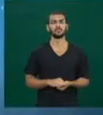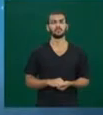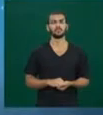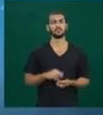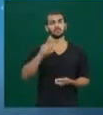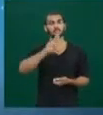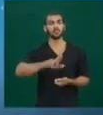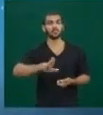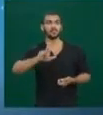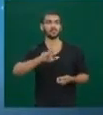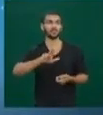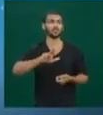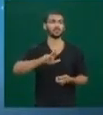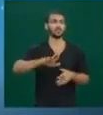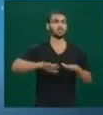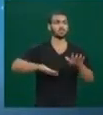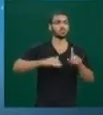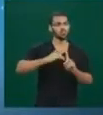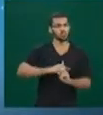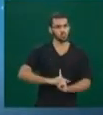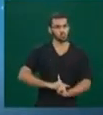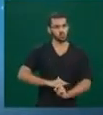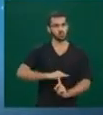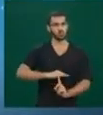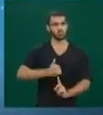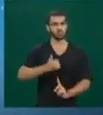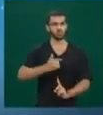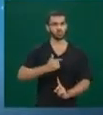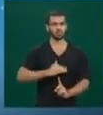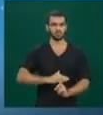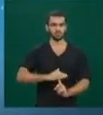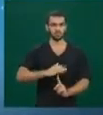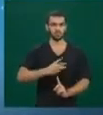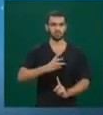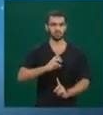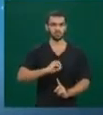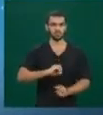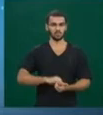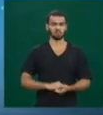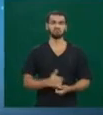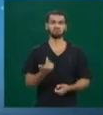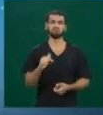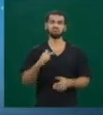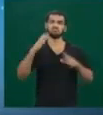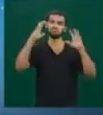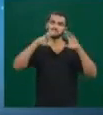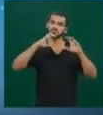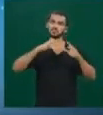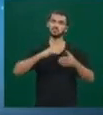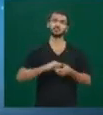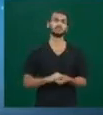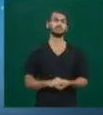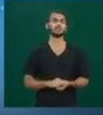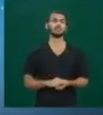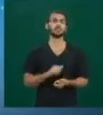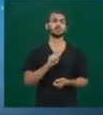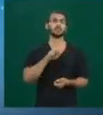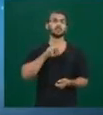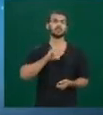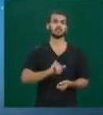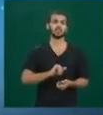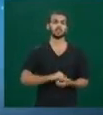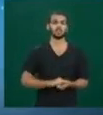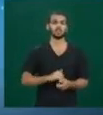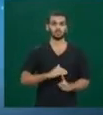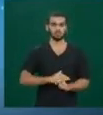Em Uberlândia, a temperatura varia entre 17 e 30 graus. Não há previsão de chuva. Em Araguari, o